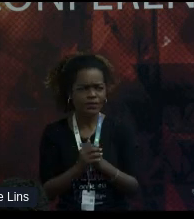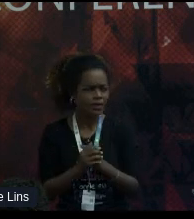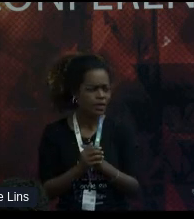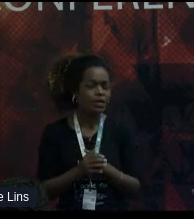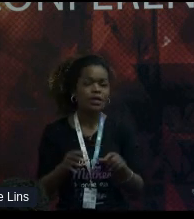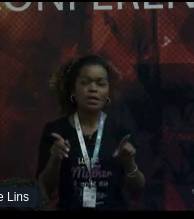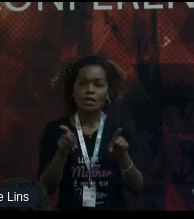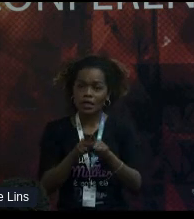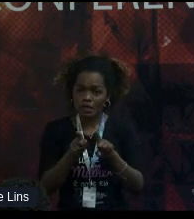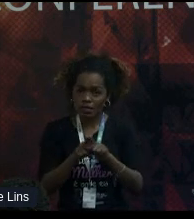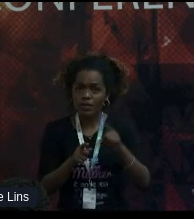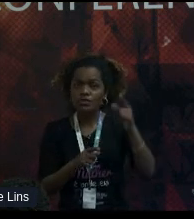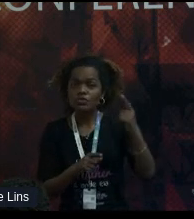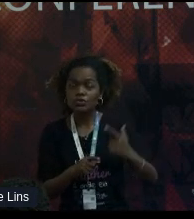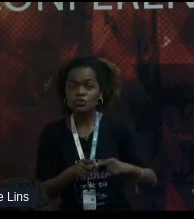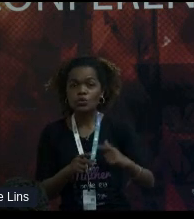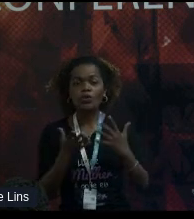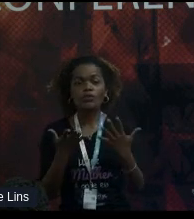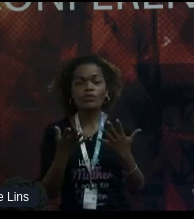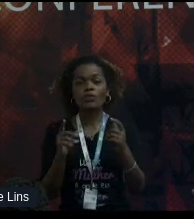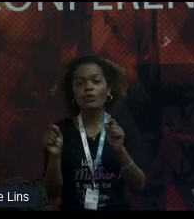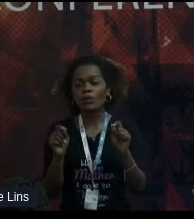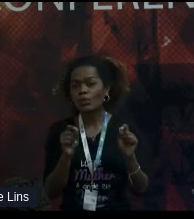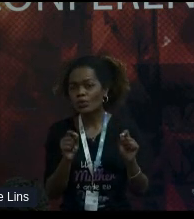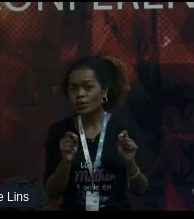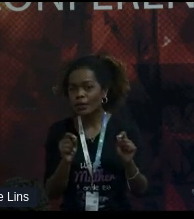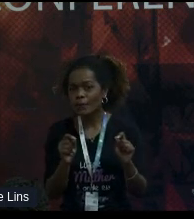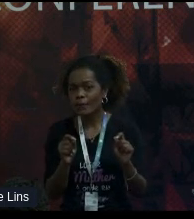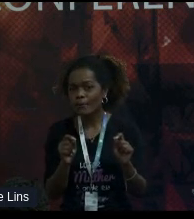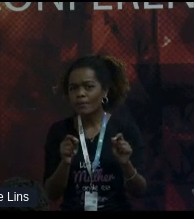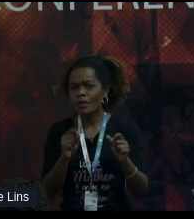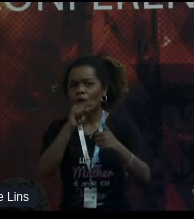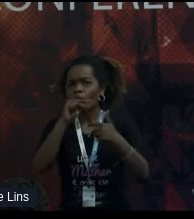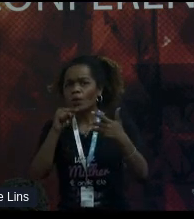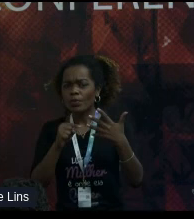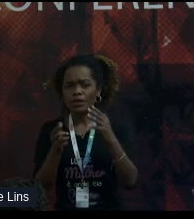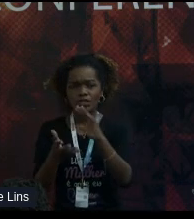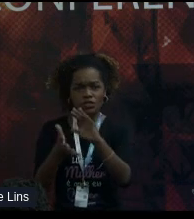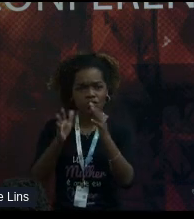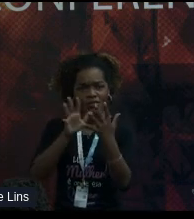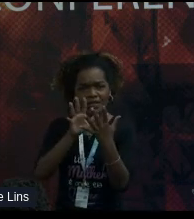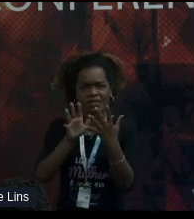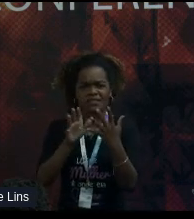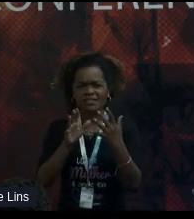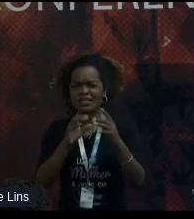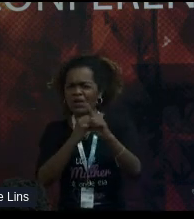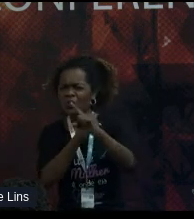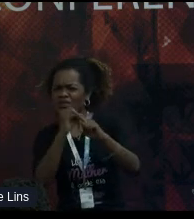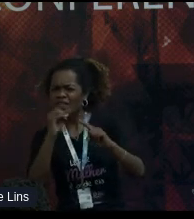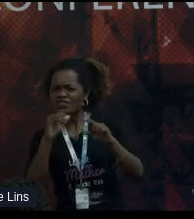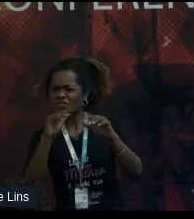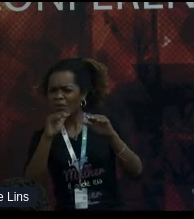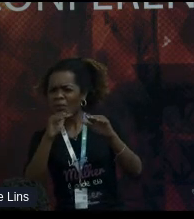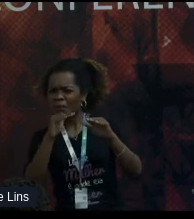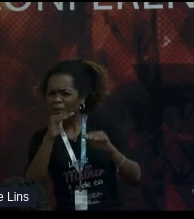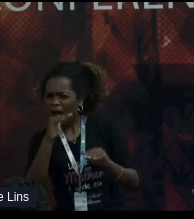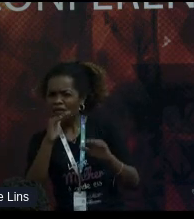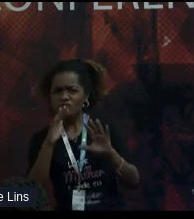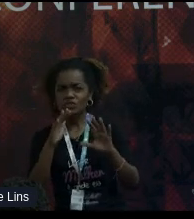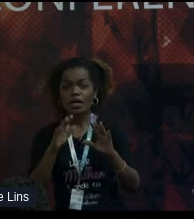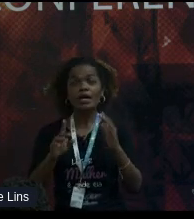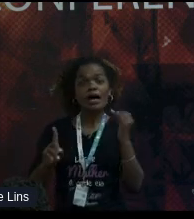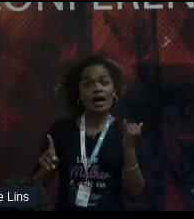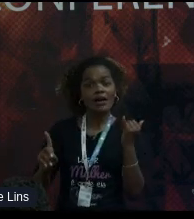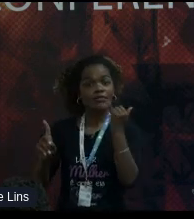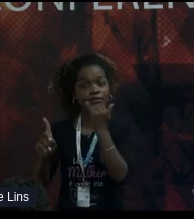uma vez, se identificar que algum texto ou componente da interface está com baixo contraste, de novo, sinalize o seu